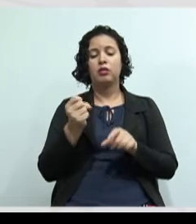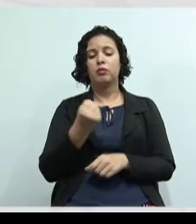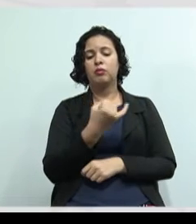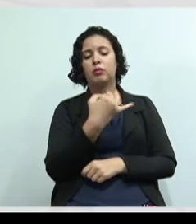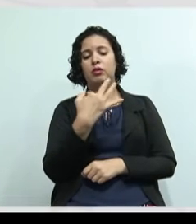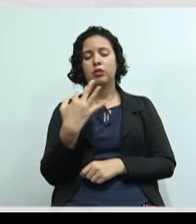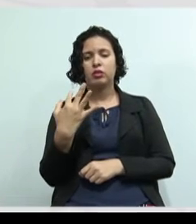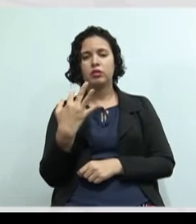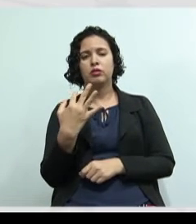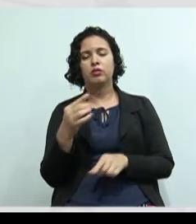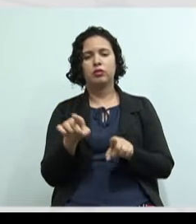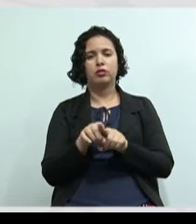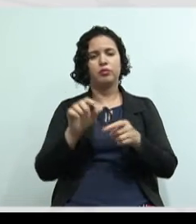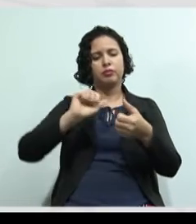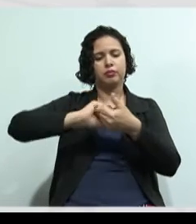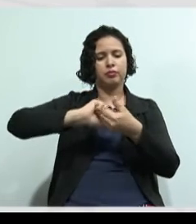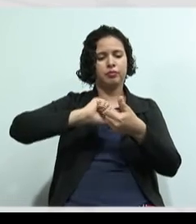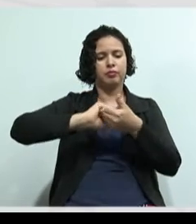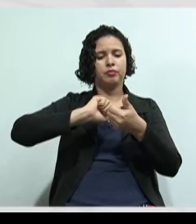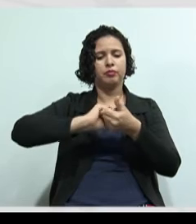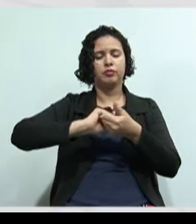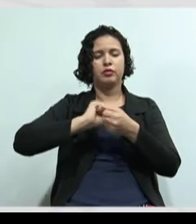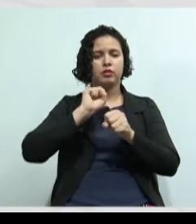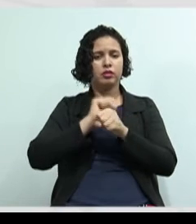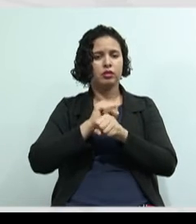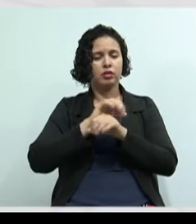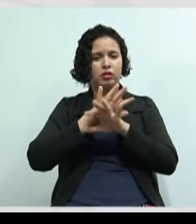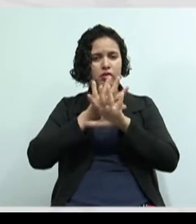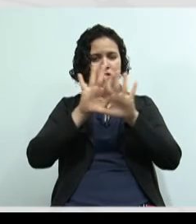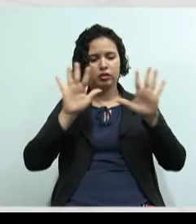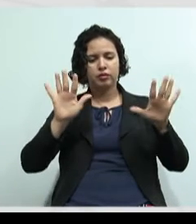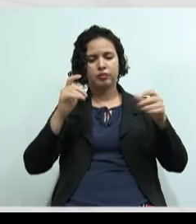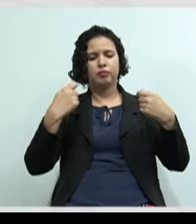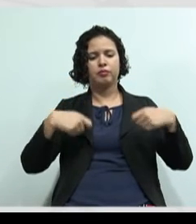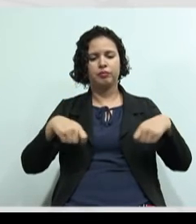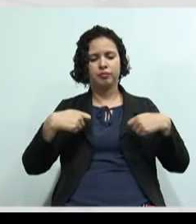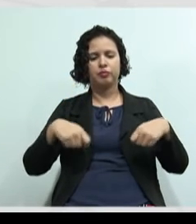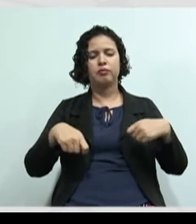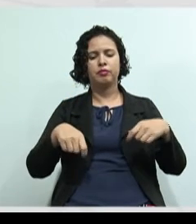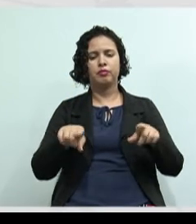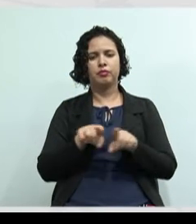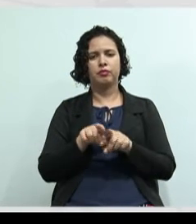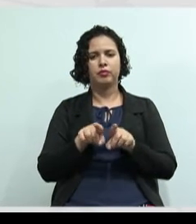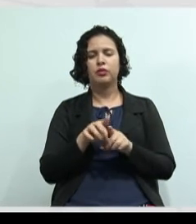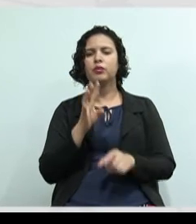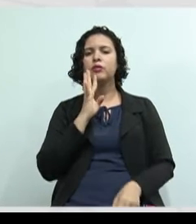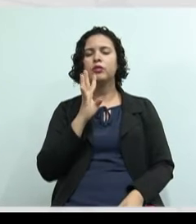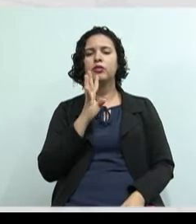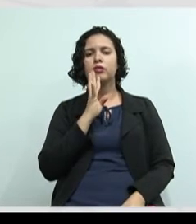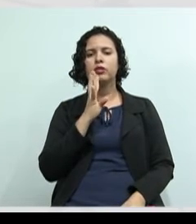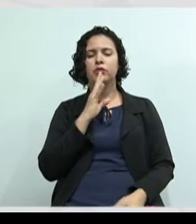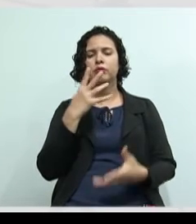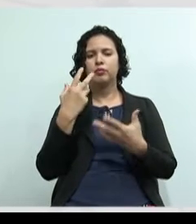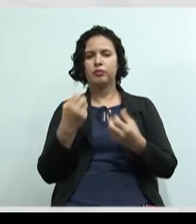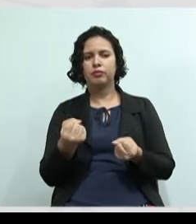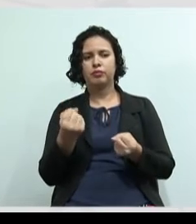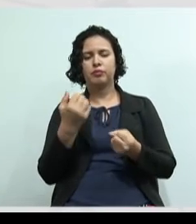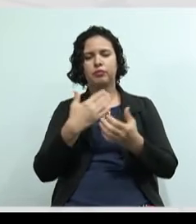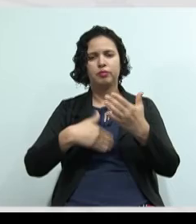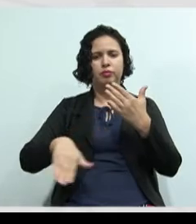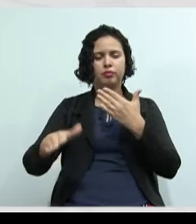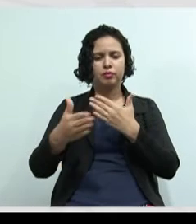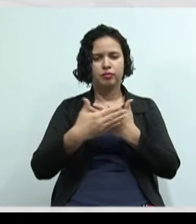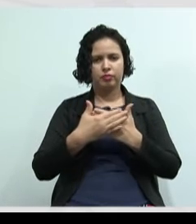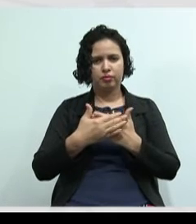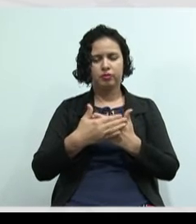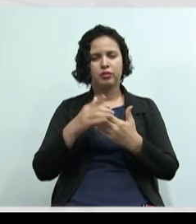qualitativa, precisam ser claros e explícitos, né, igual às metas, e também precisam ser conhecidos e aceitos por todos. Isso